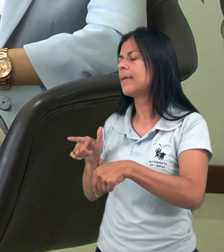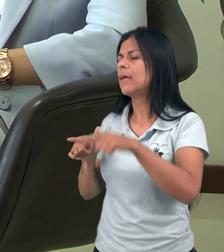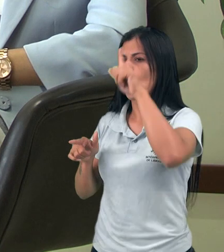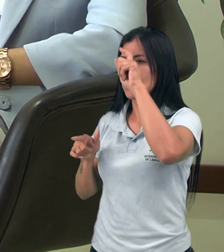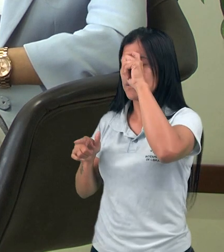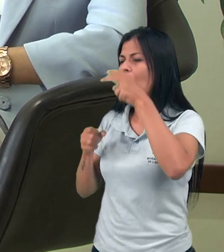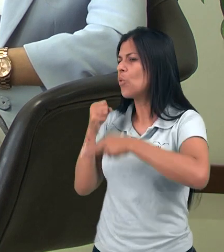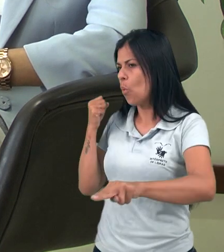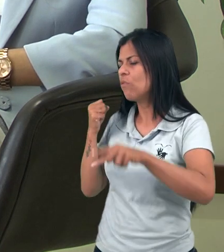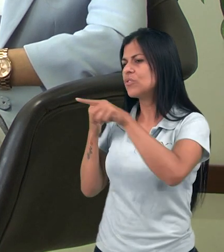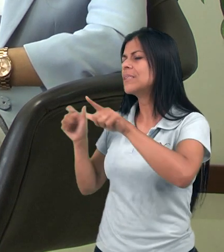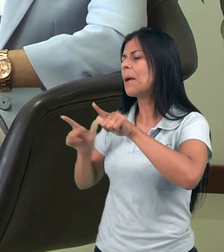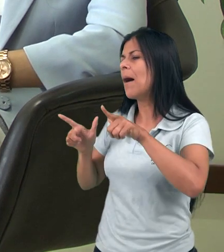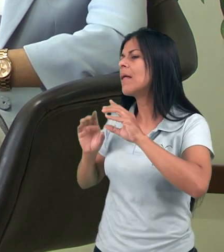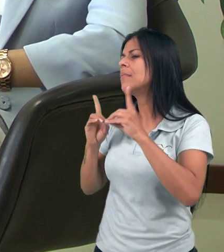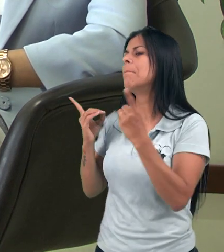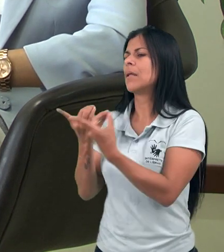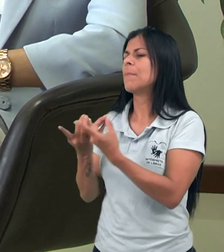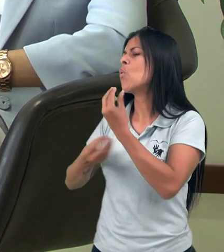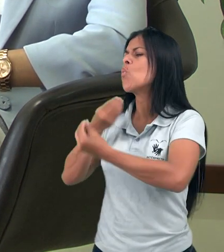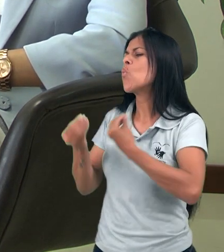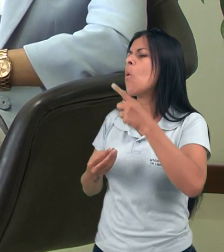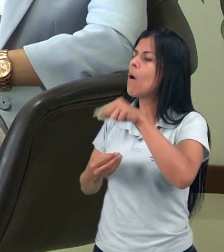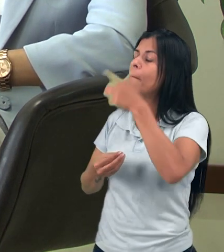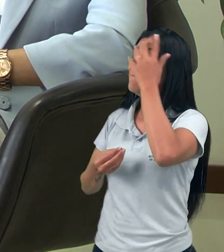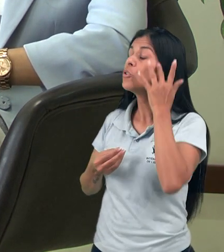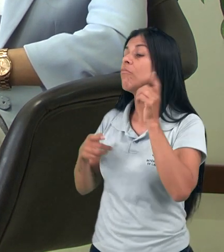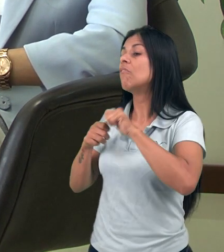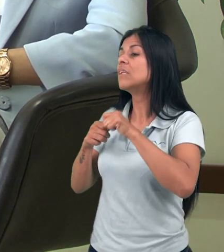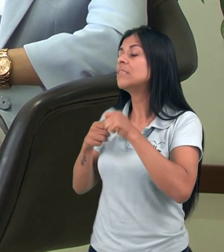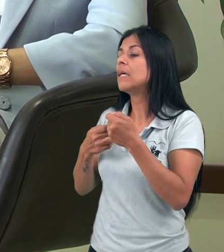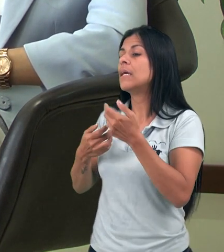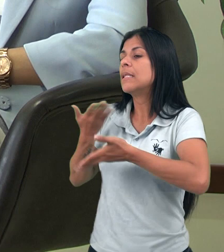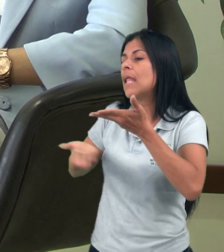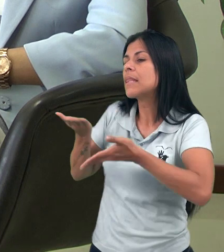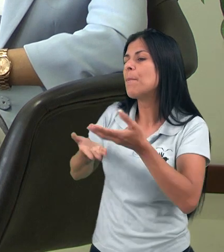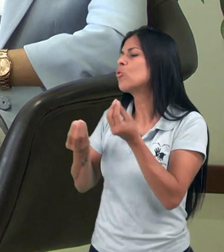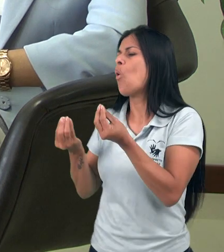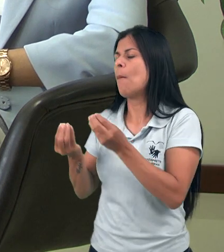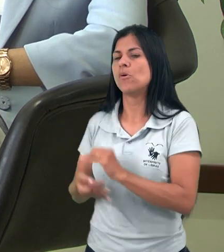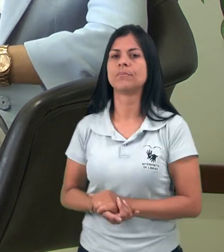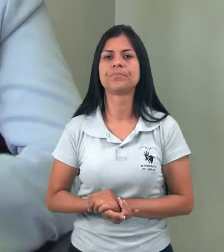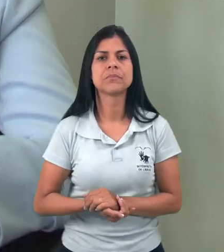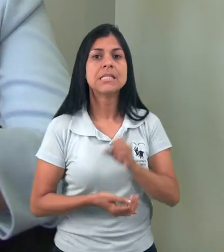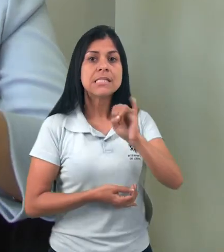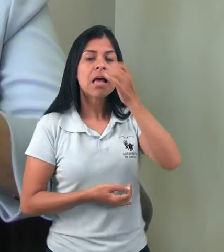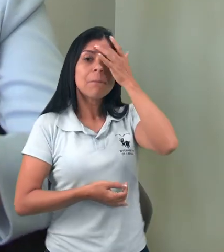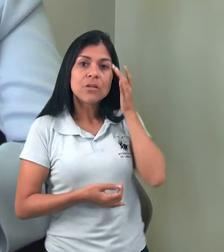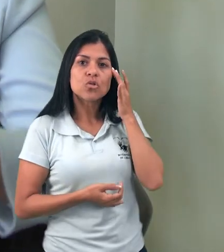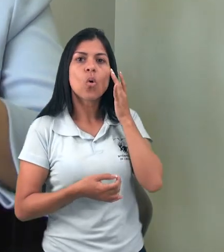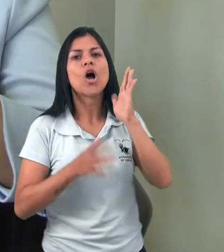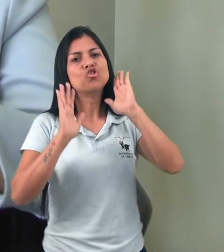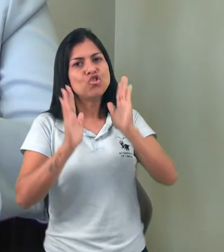trabalha aqui no Hospital Universitário, professora, como é que é feito o direcionamento de pacientes para esse atendimento? Então,